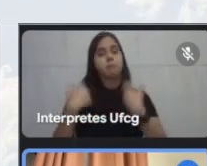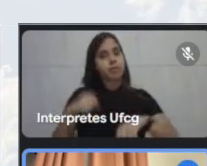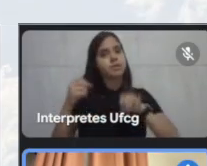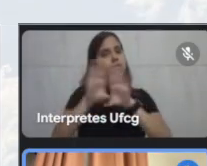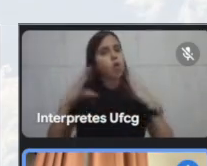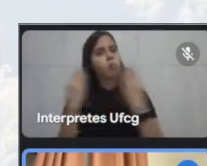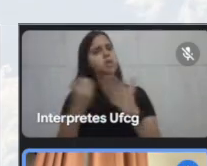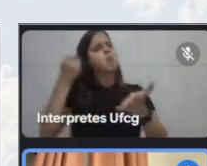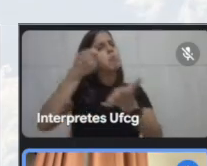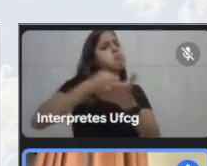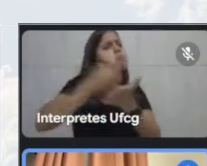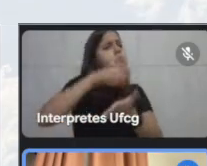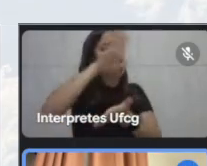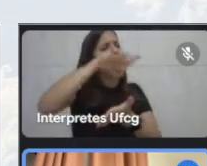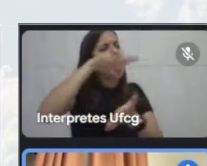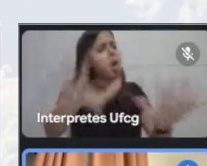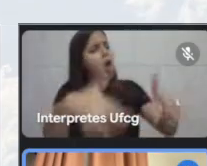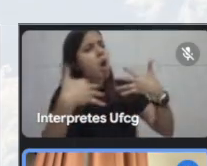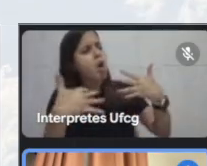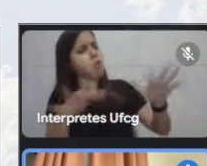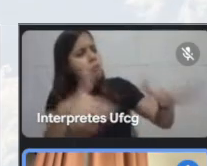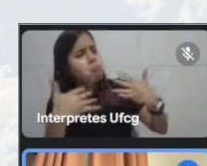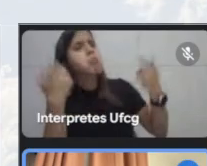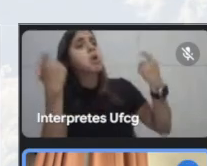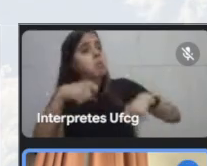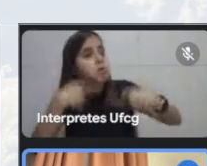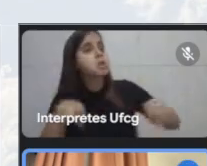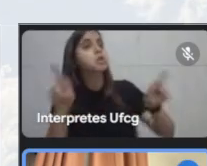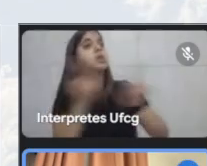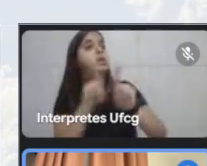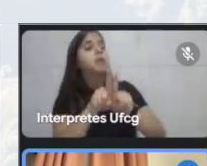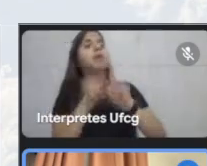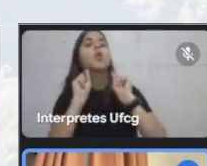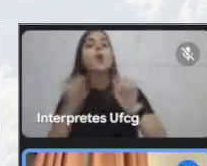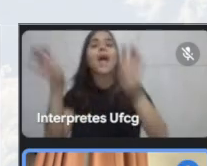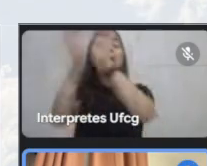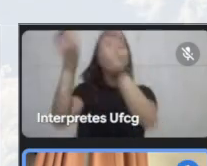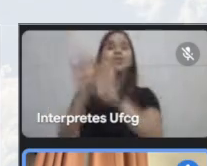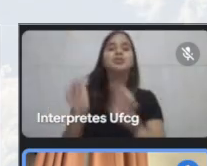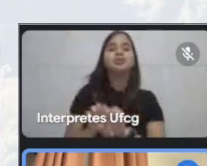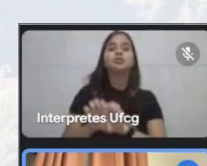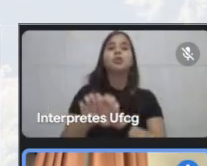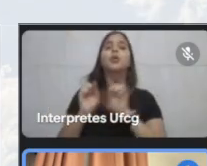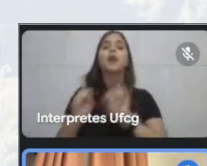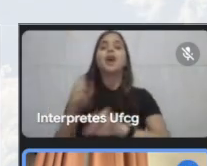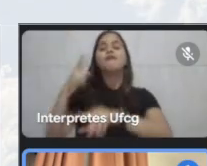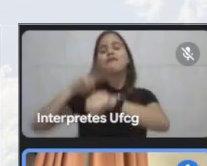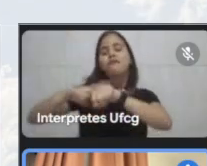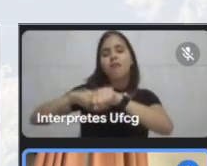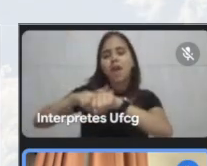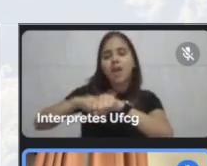comunitária e da necessidade da integração de infraestrutura verde, porque a gente acaba integrando